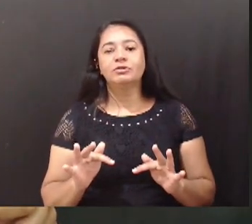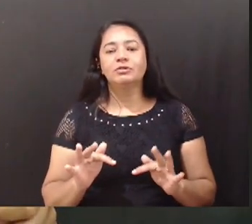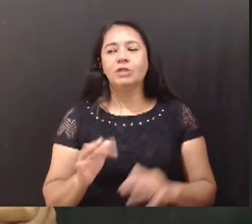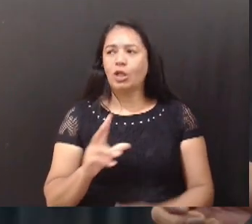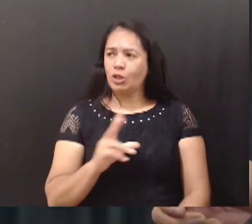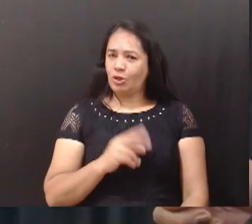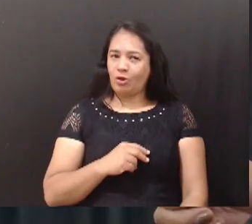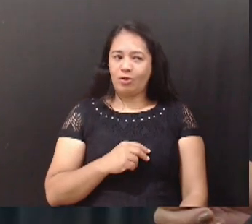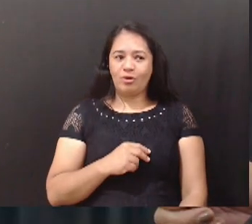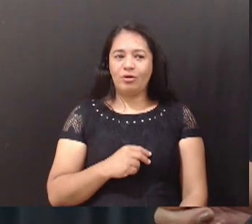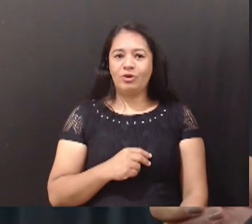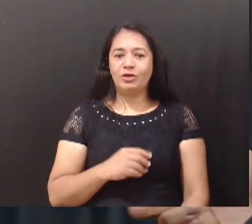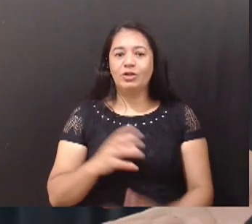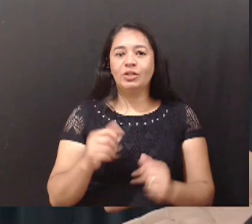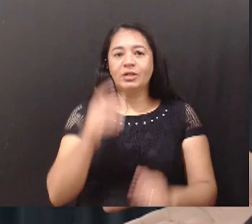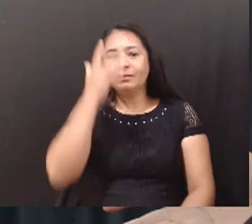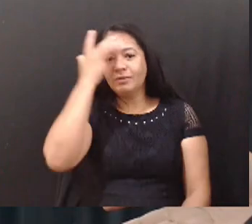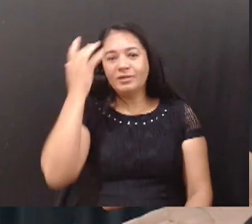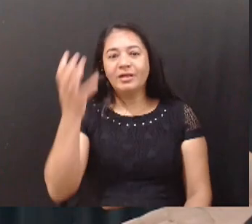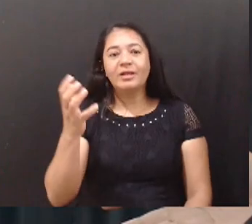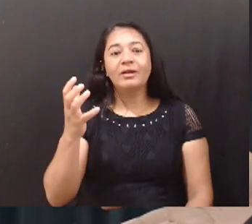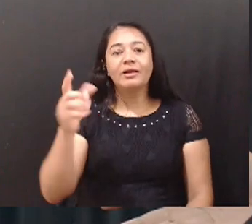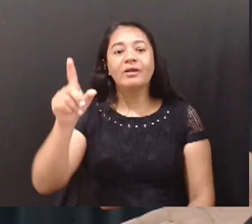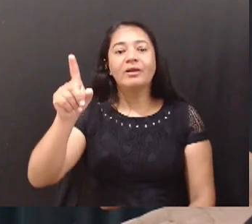quer ser